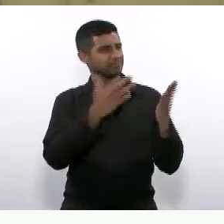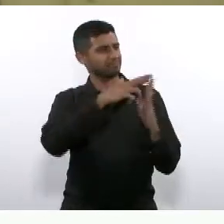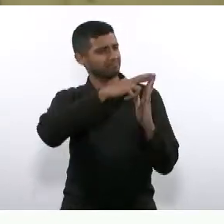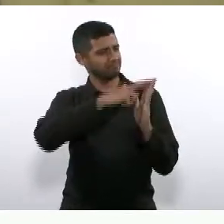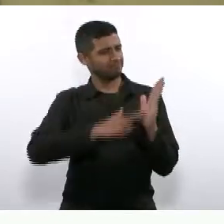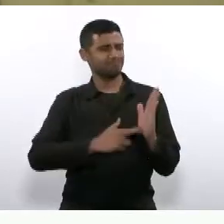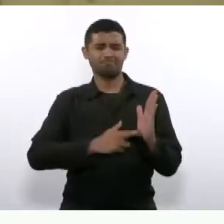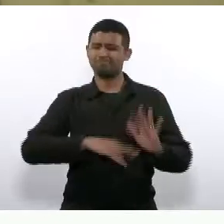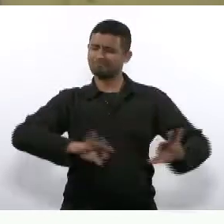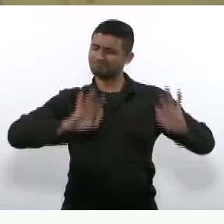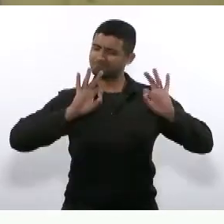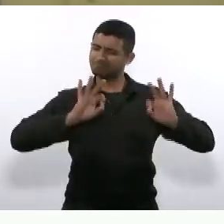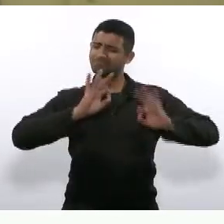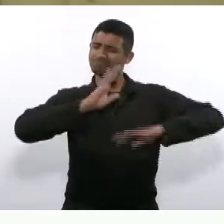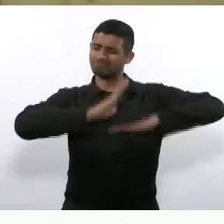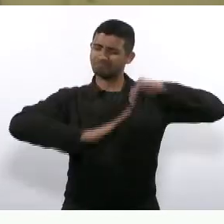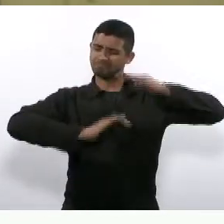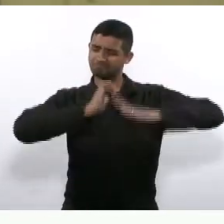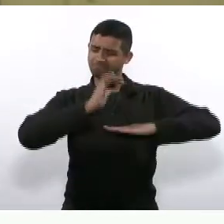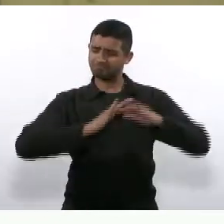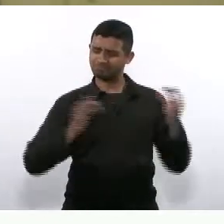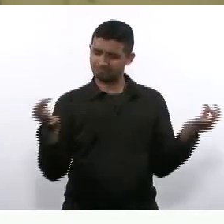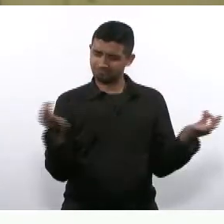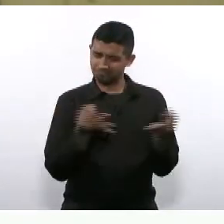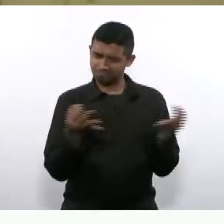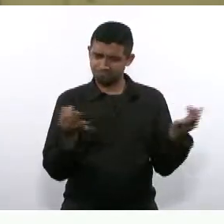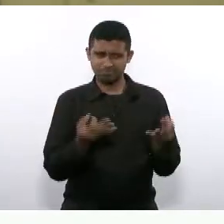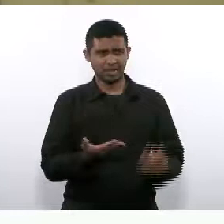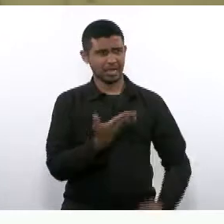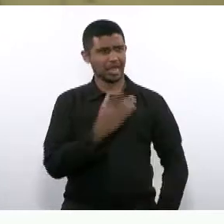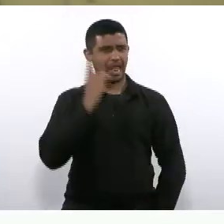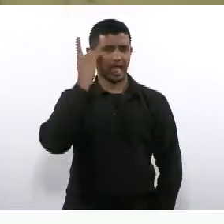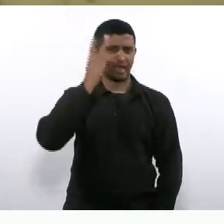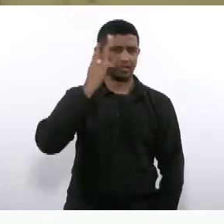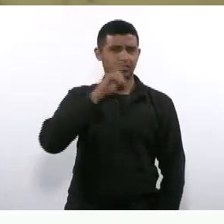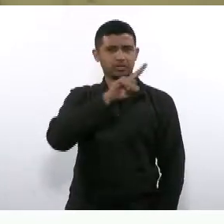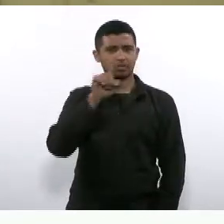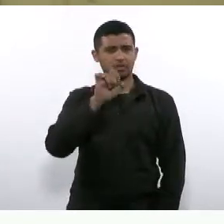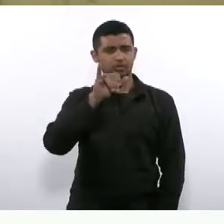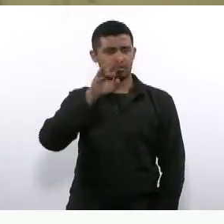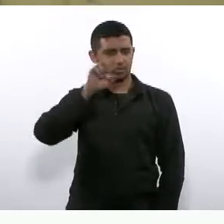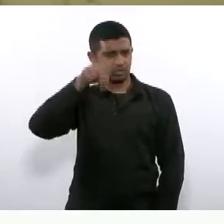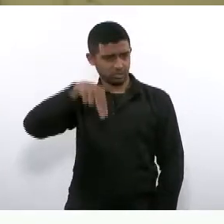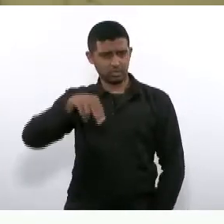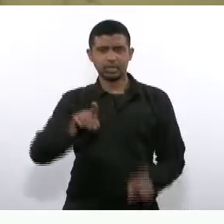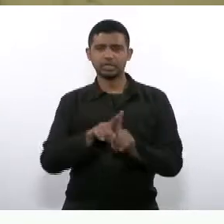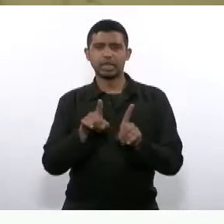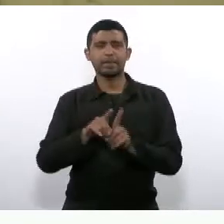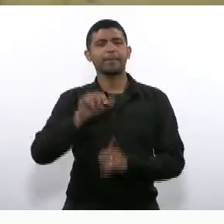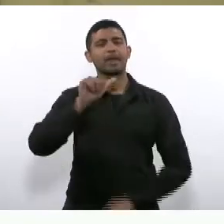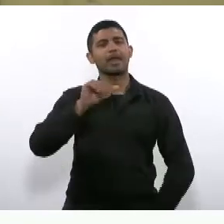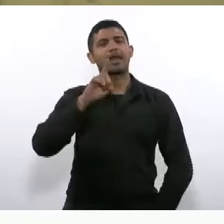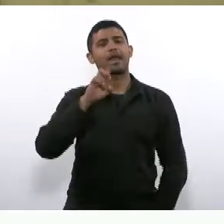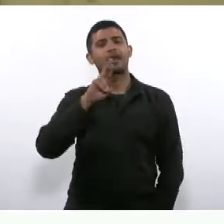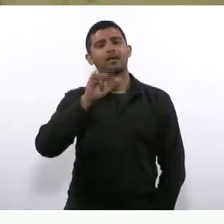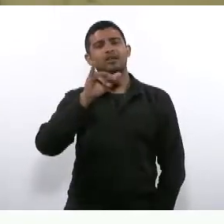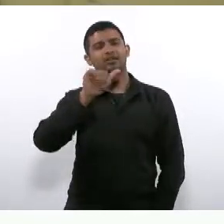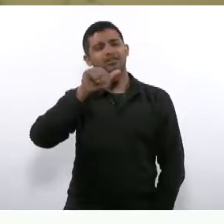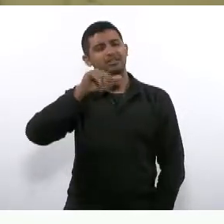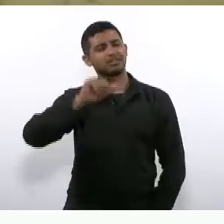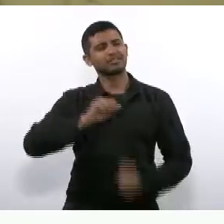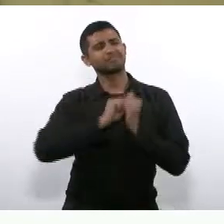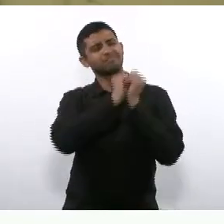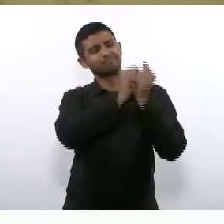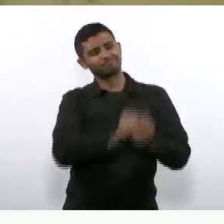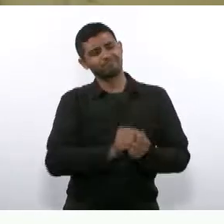impecável, e não seria diferente, com a atuação tanto da deputada Zeidan quanto da Adriana, companheira de longa data. A gente sabe